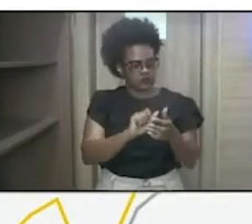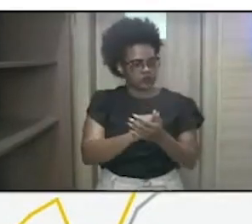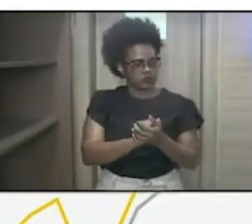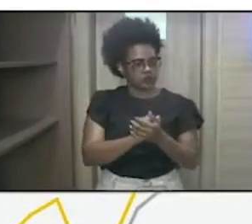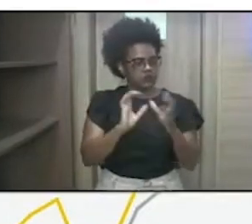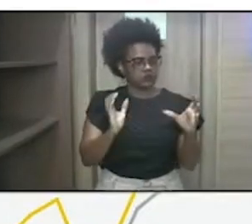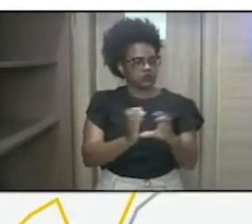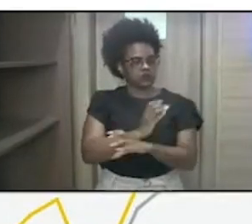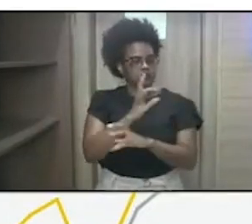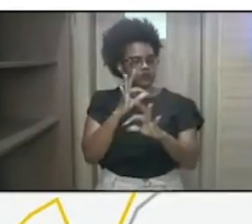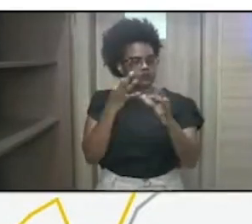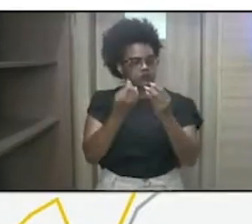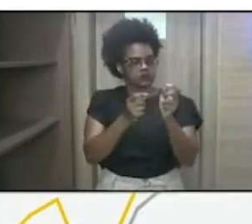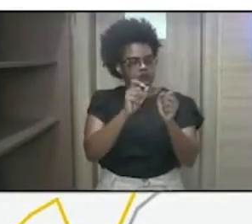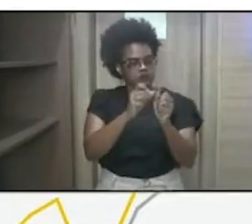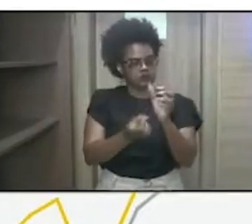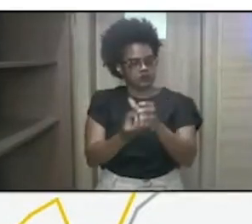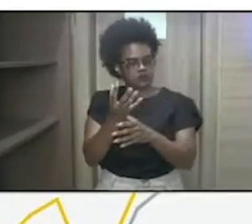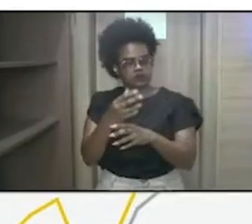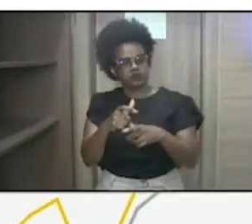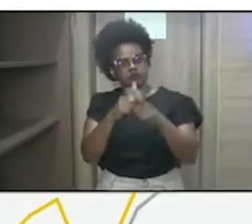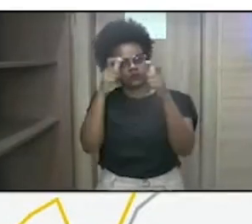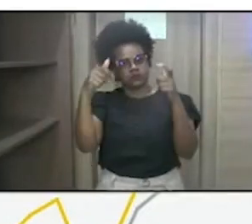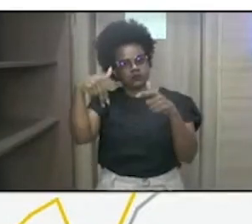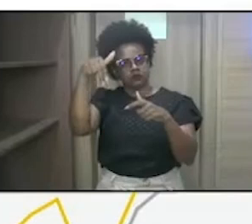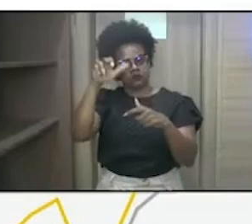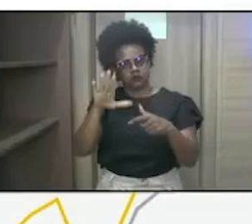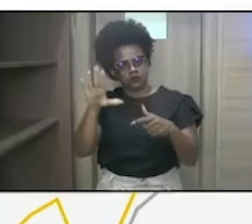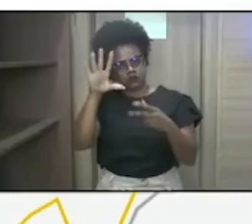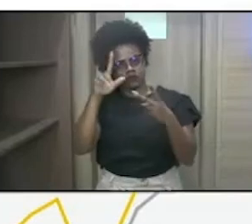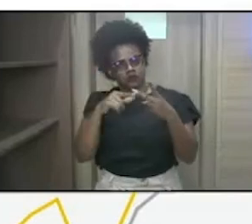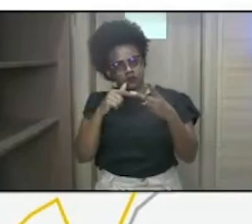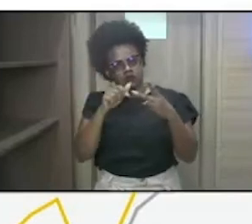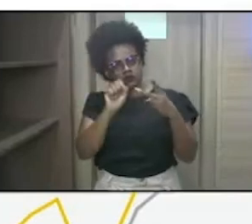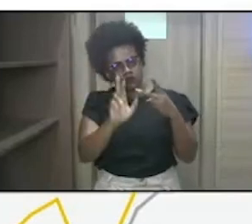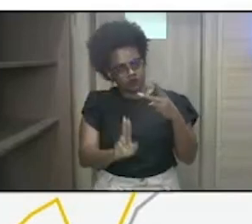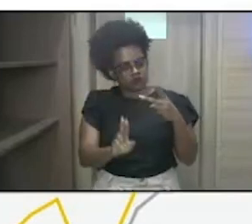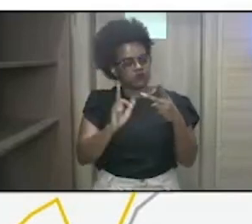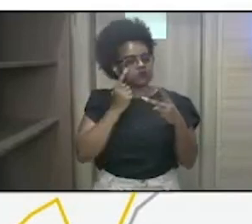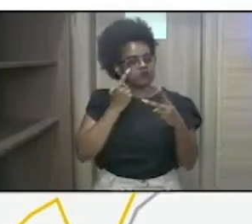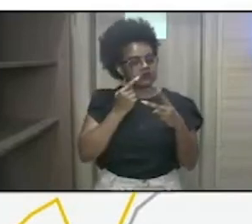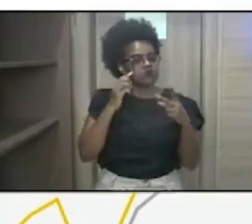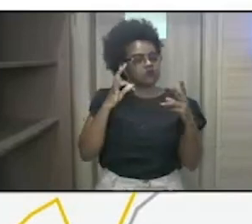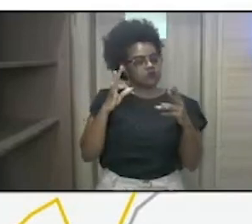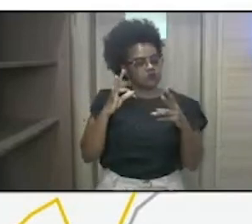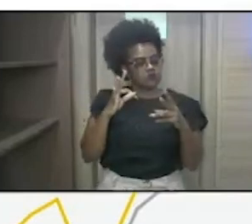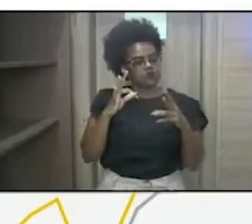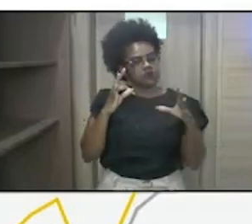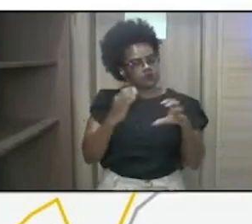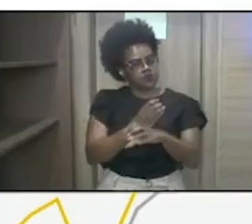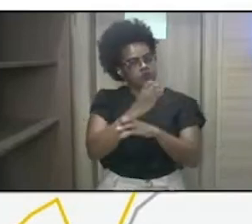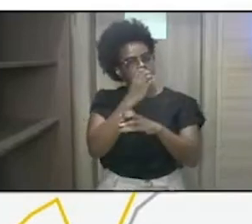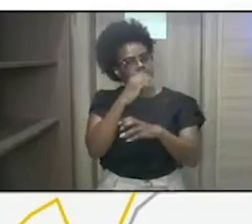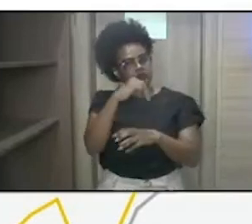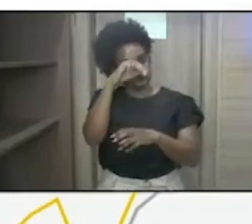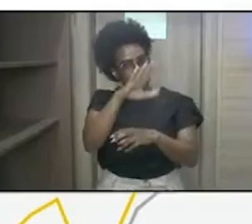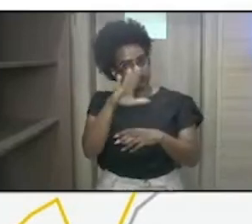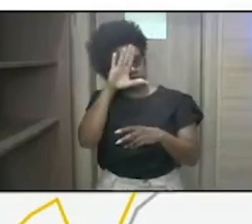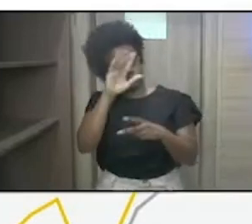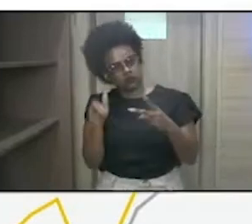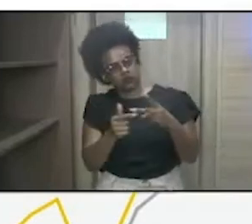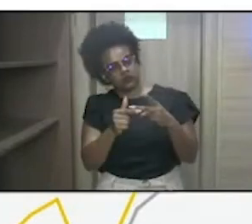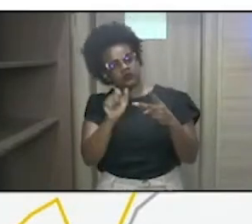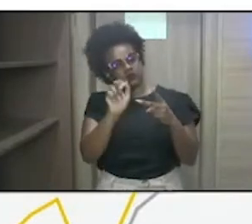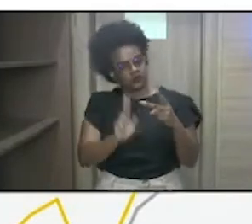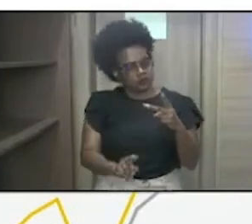do total de próteses produzidas, a maioria no Nordeste, seguida pelo Sudeste. Vocês veem que a total também, né? Nordeste, seguida do